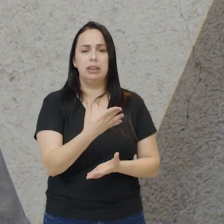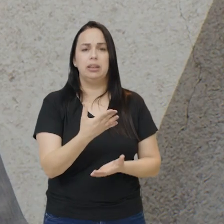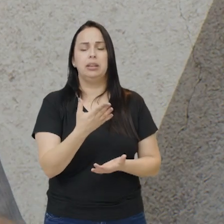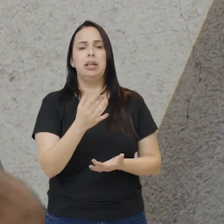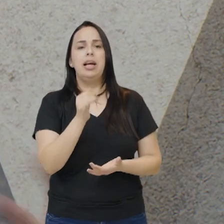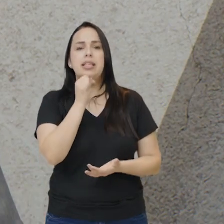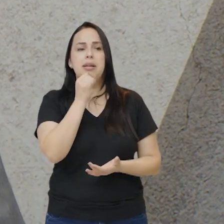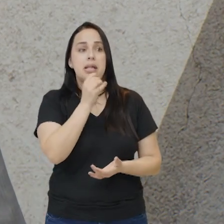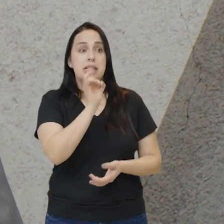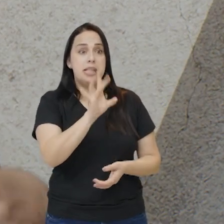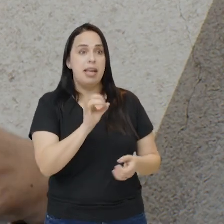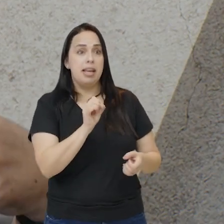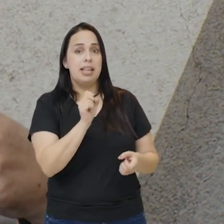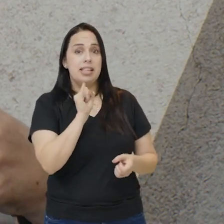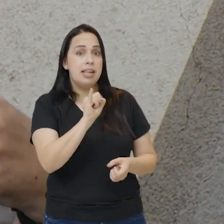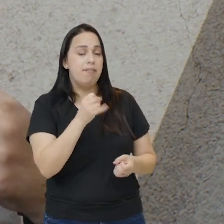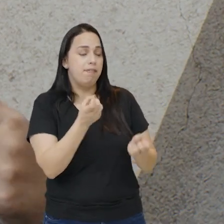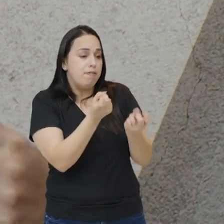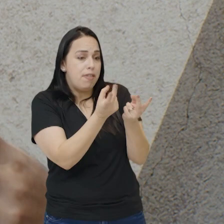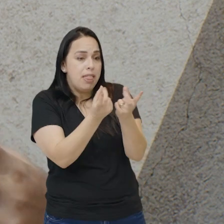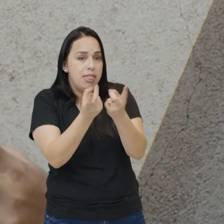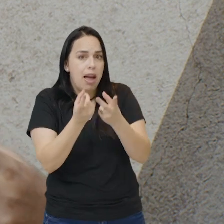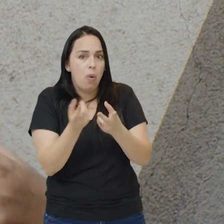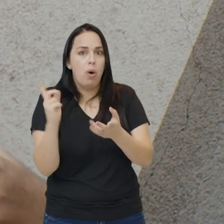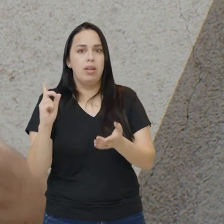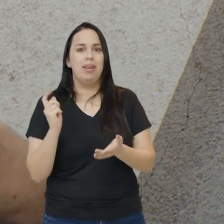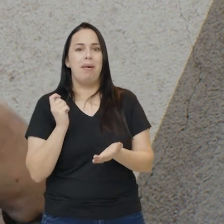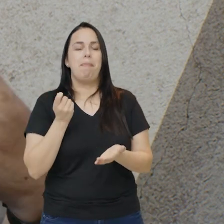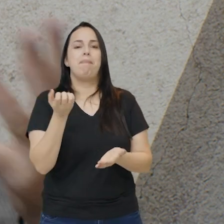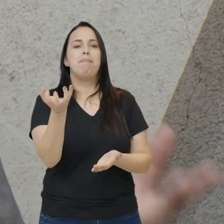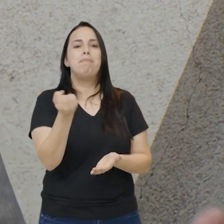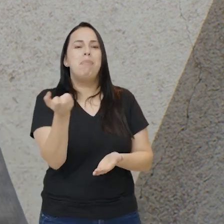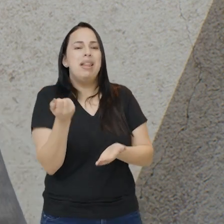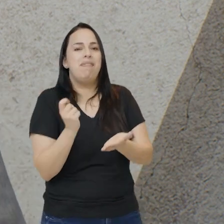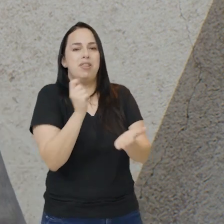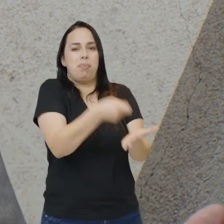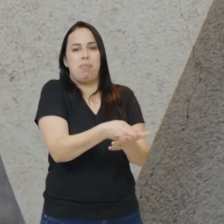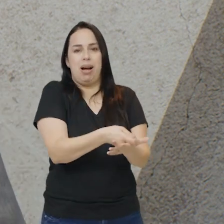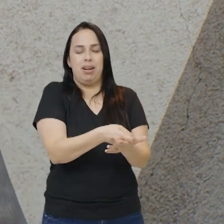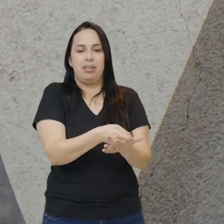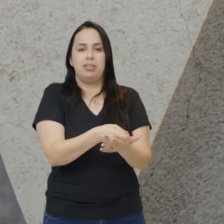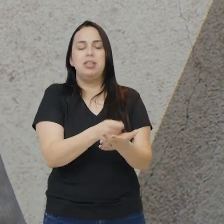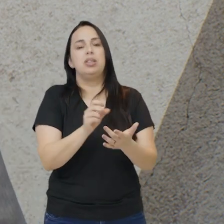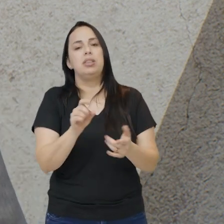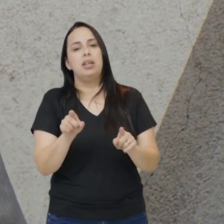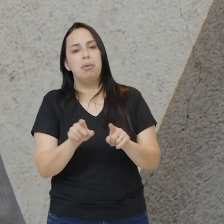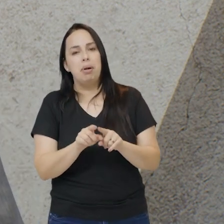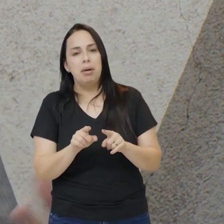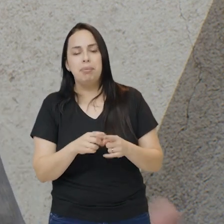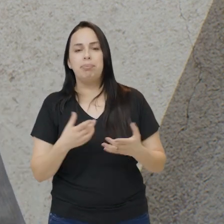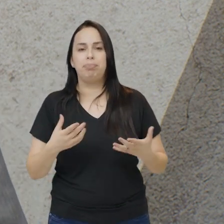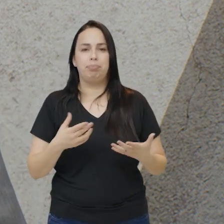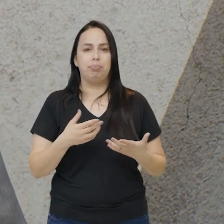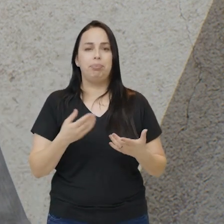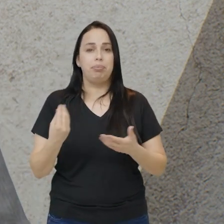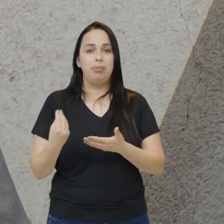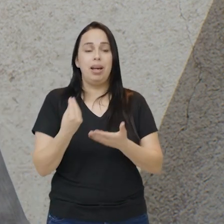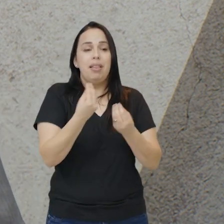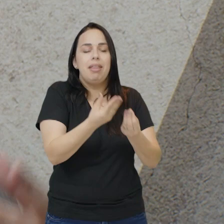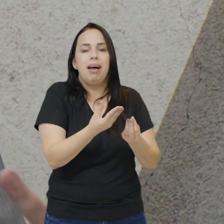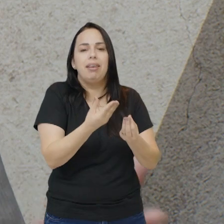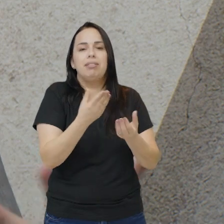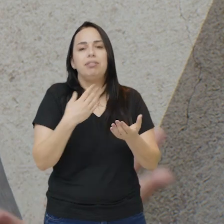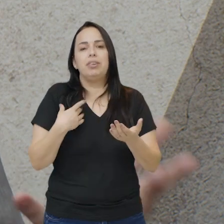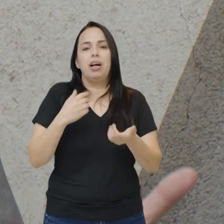né, seja por comissão, ou seja por bônus de atingimento de meta de qualidade, por exemplo, que é muito usado nesse setor, né,